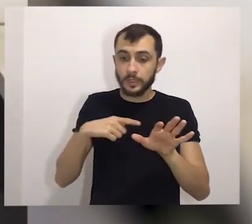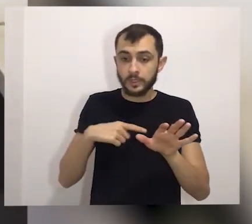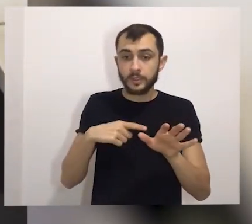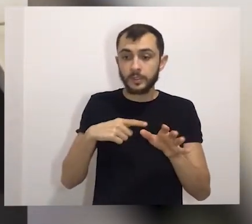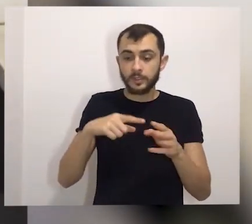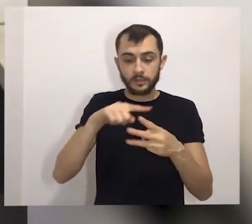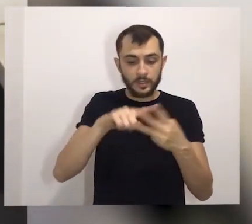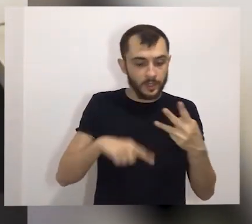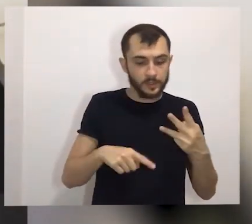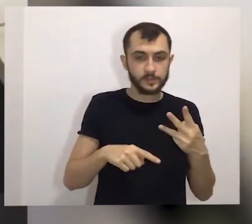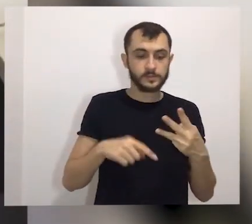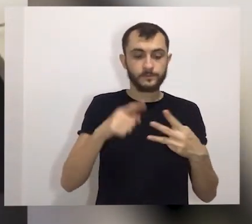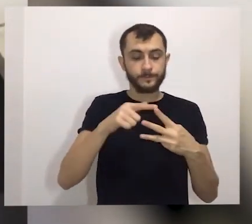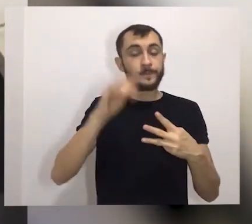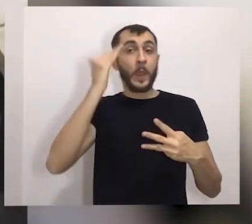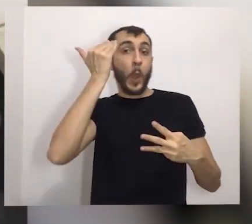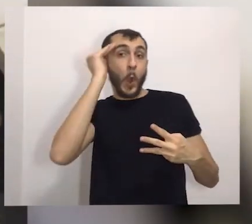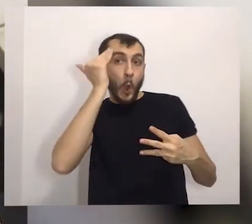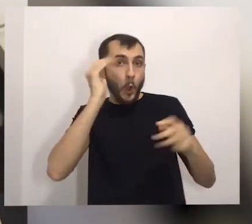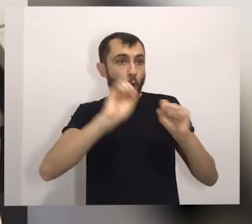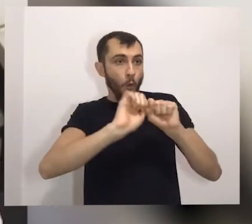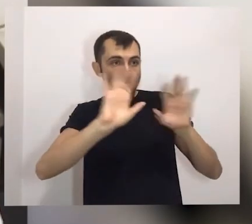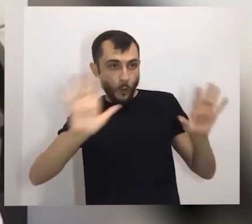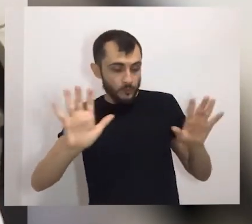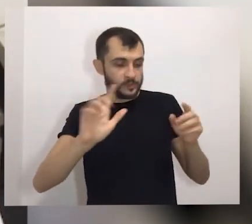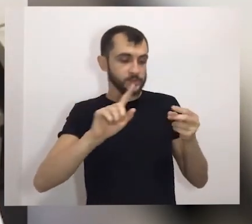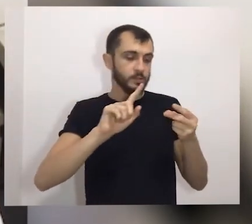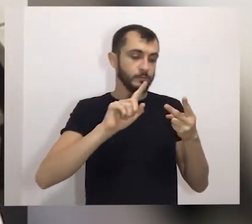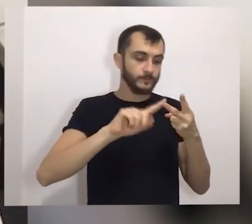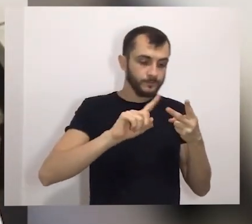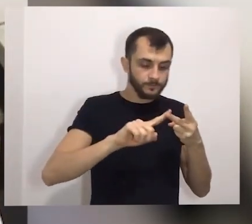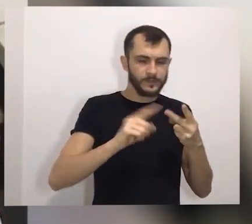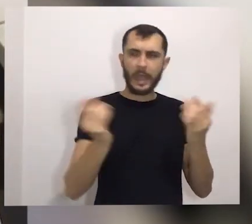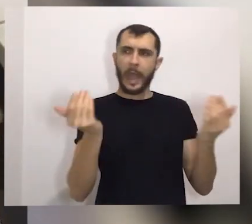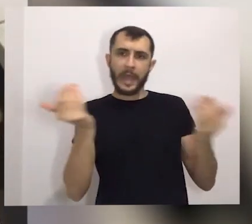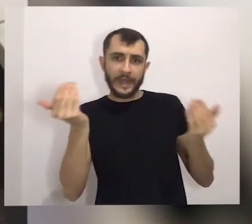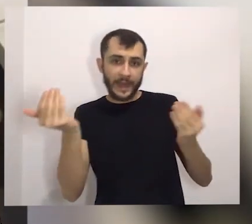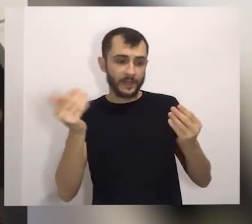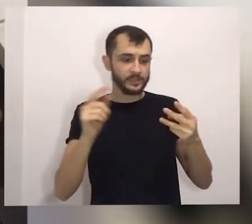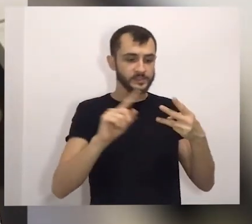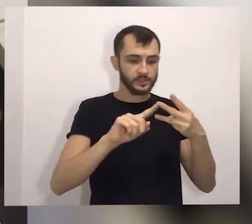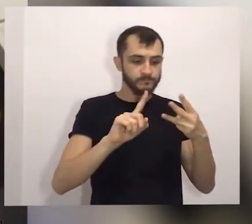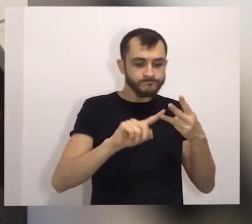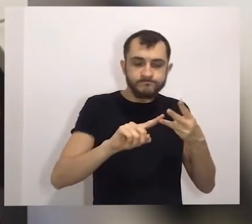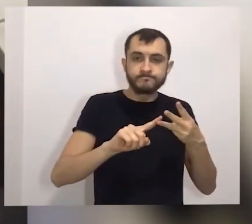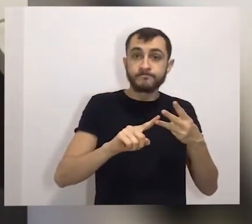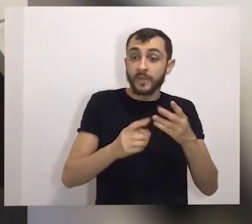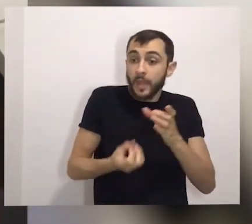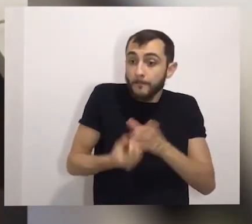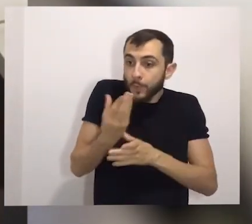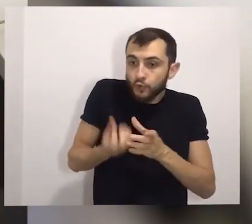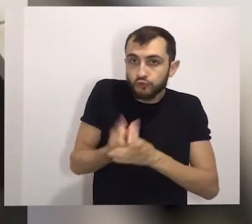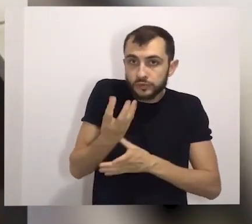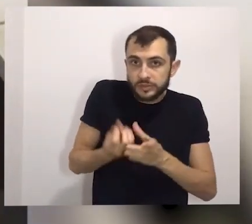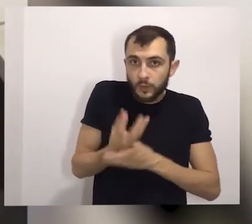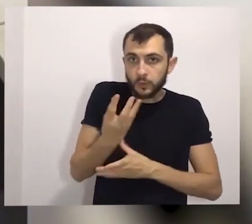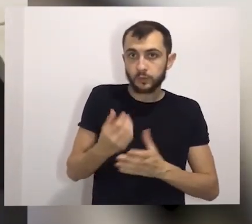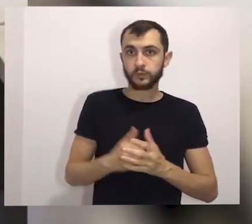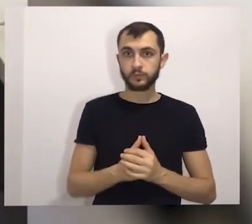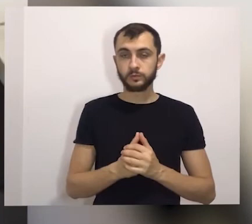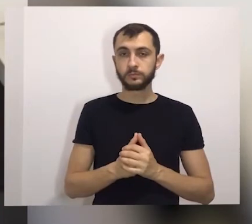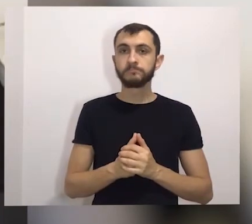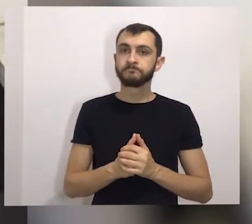três aspectos: a compreensão, a análise e a produção, mantendo